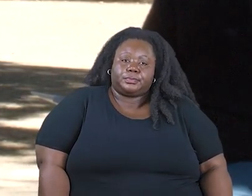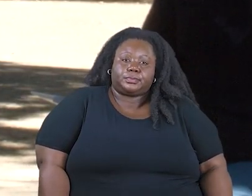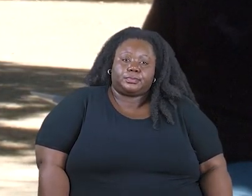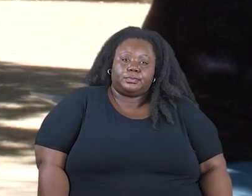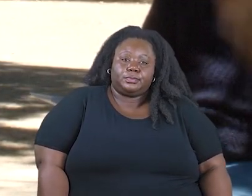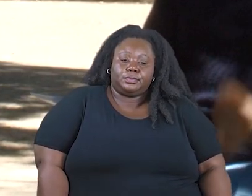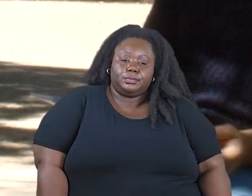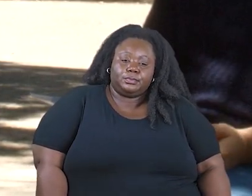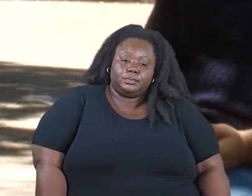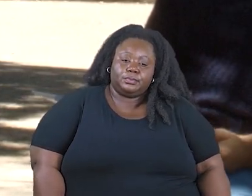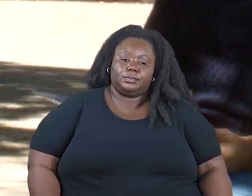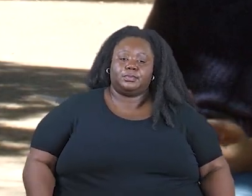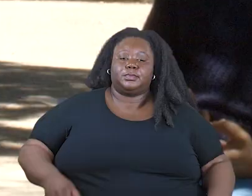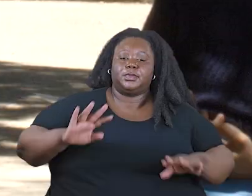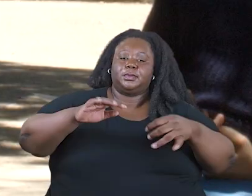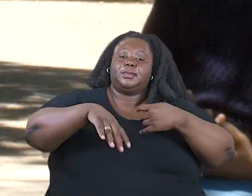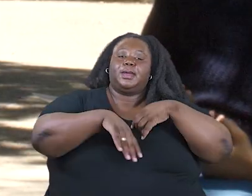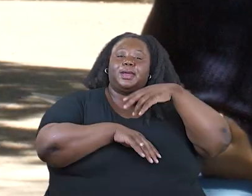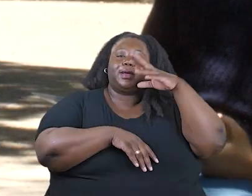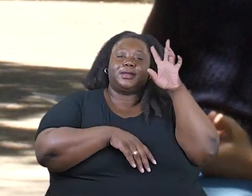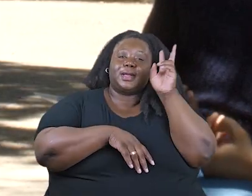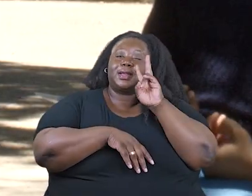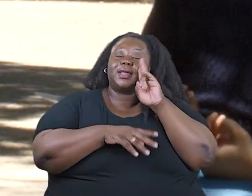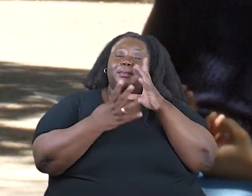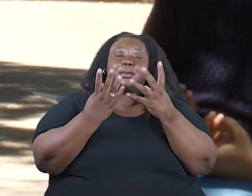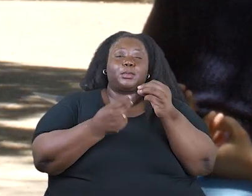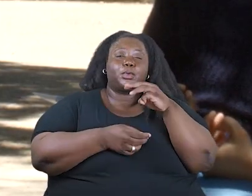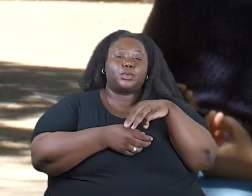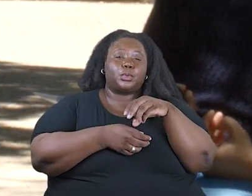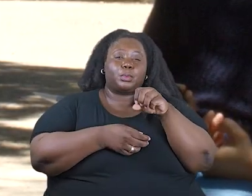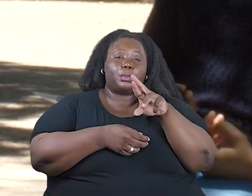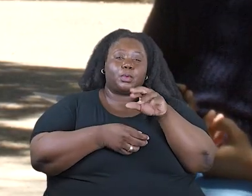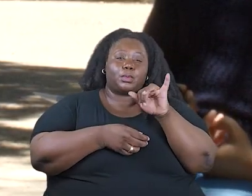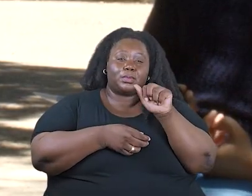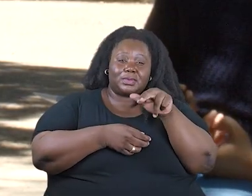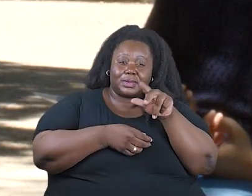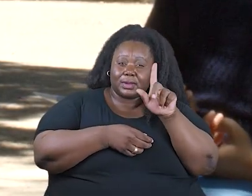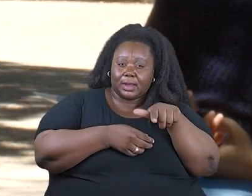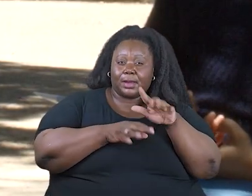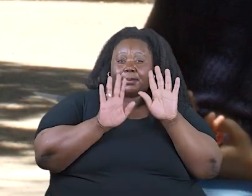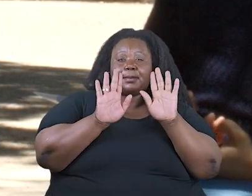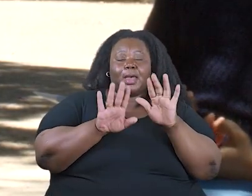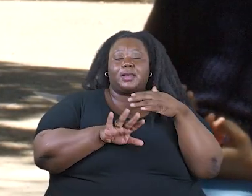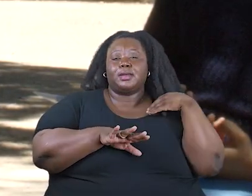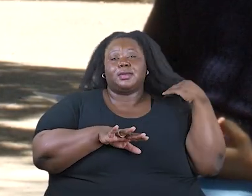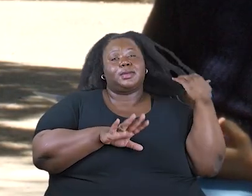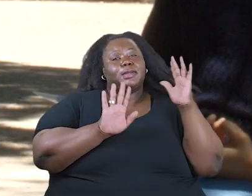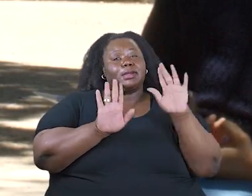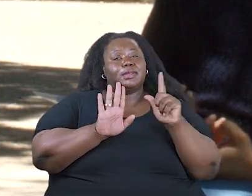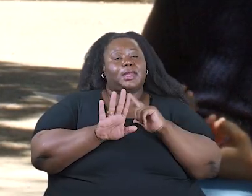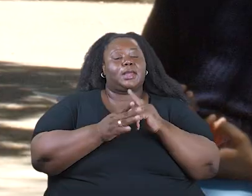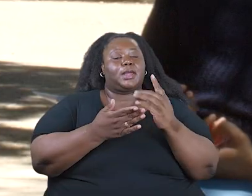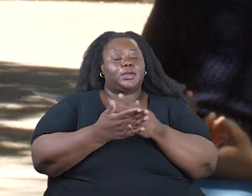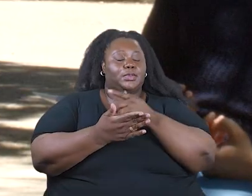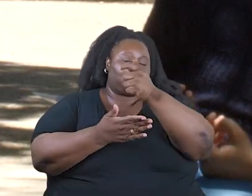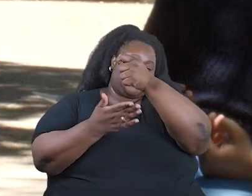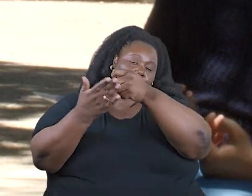a composição lembra um pouco uma pintura do Mondrian, mas tem esse esquema de